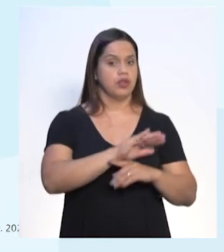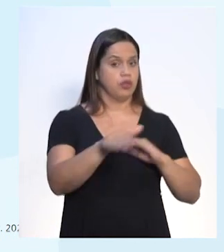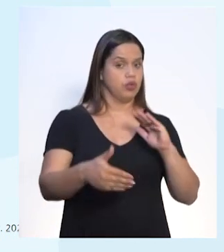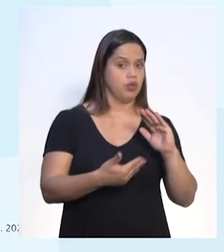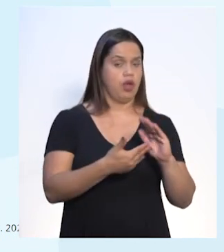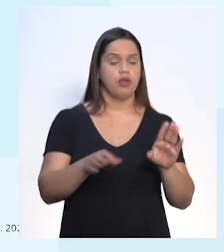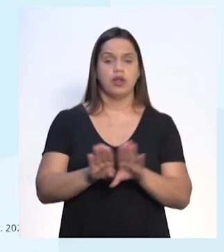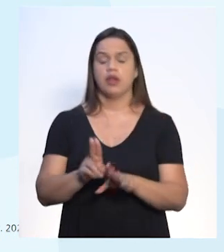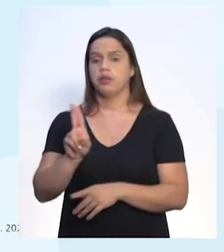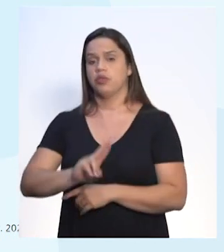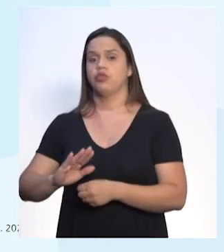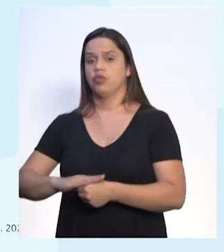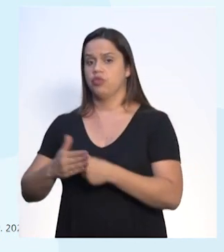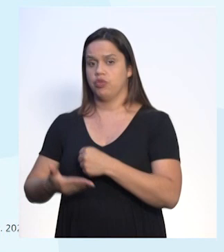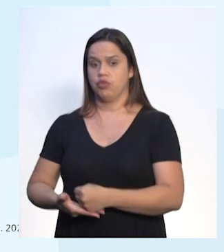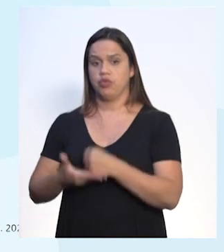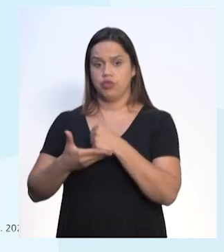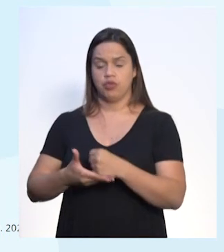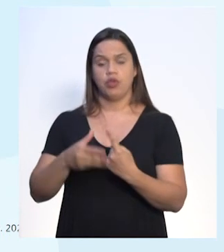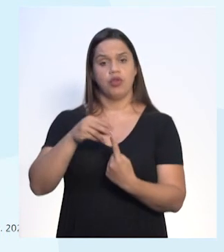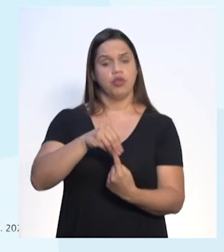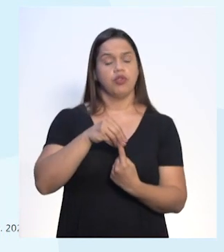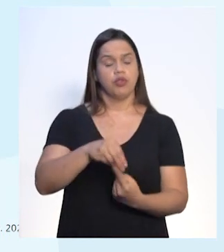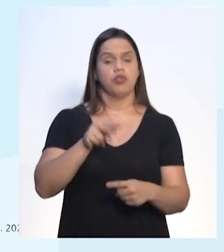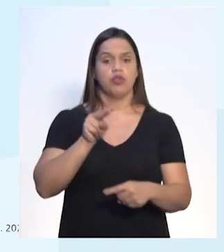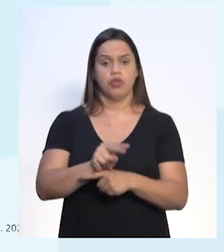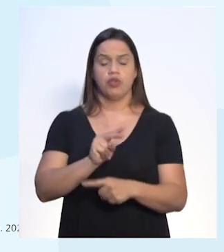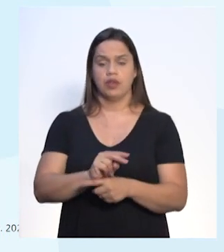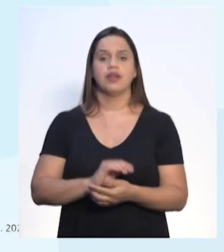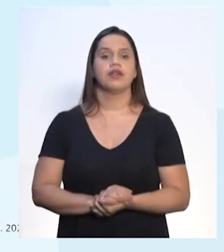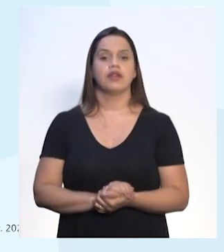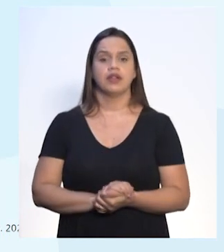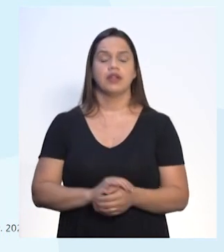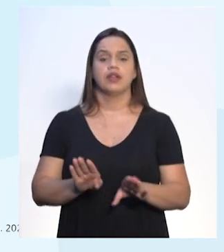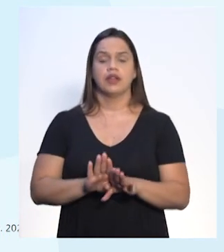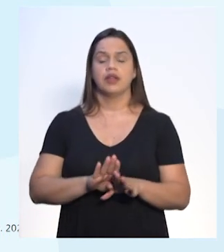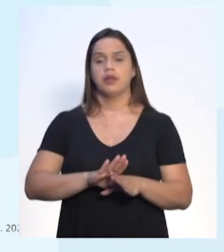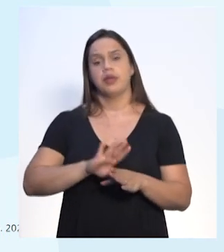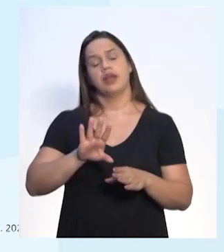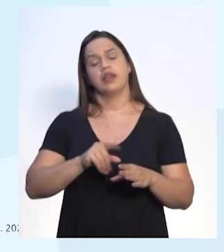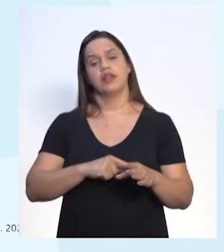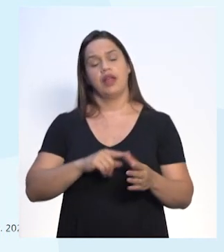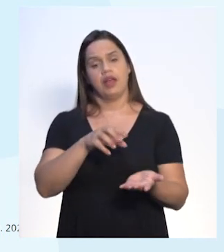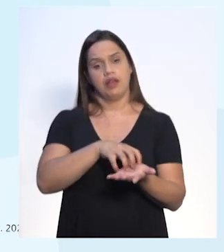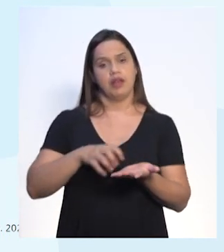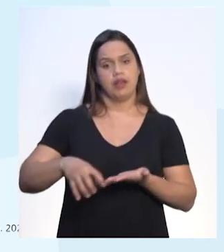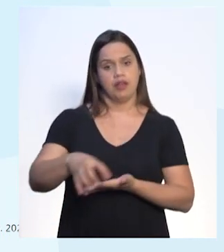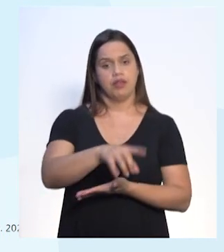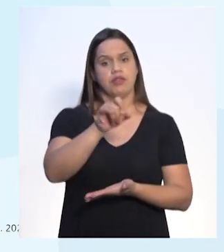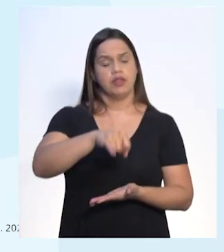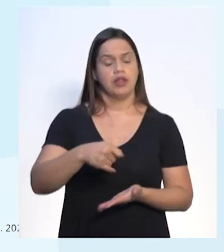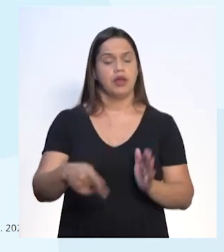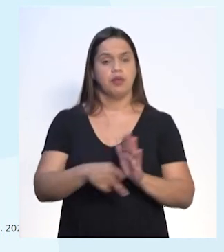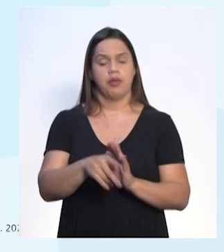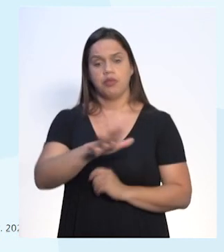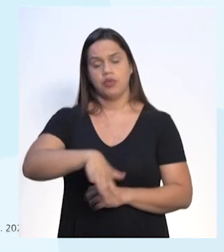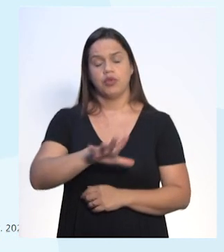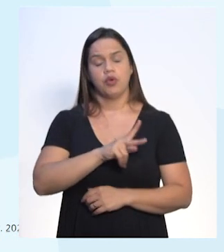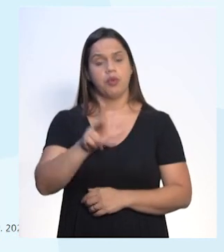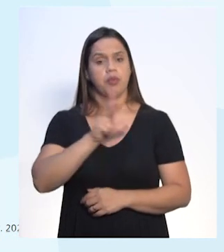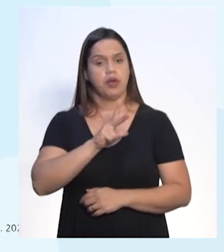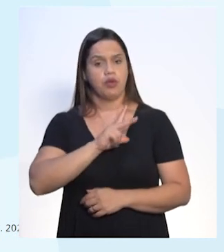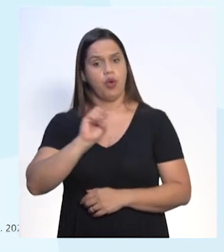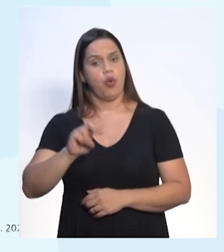uso sustentável, a unidades de conservação, a composição, se são áreas públicas ou privadas ou as